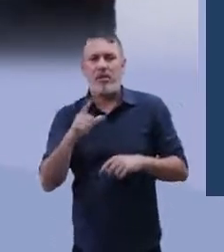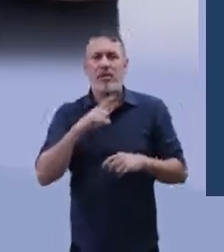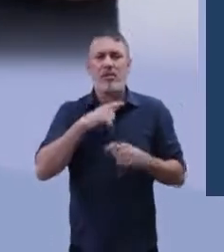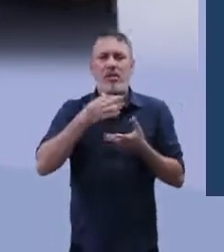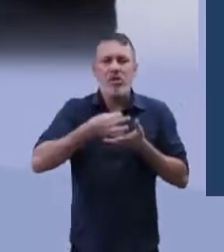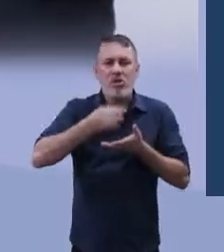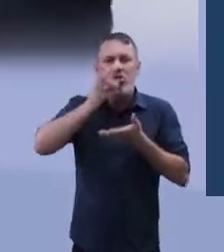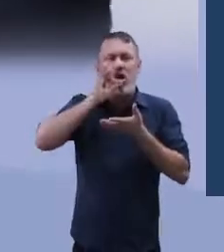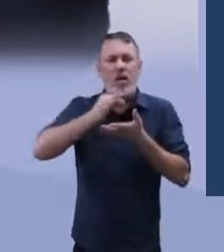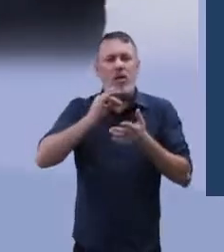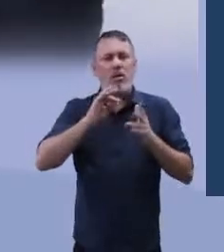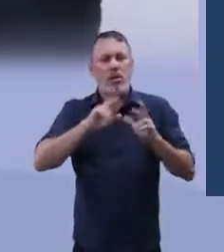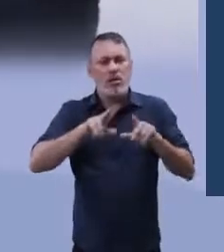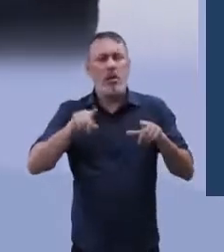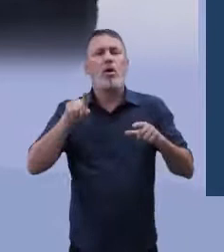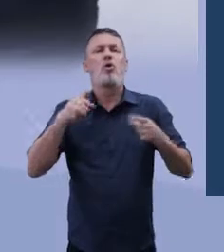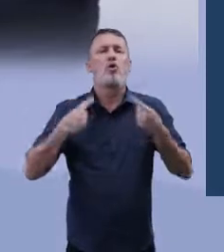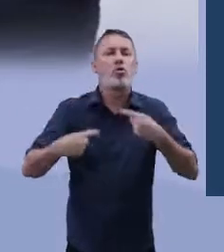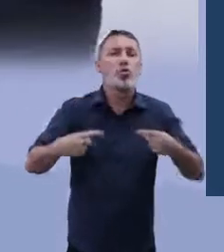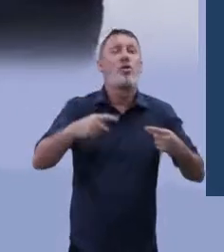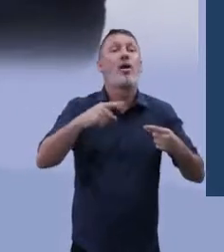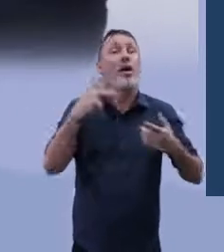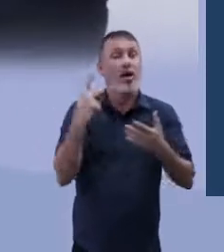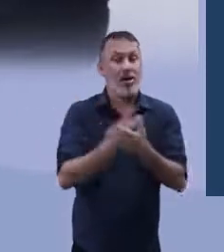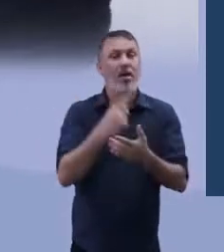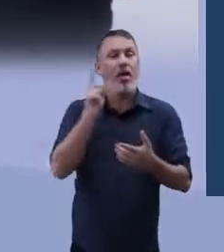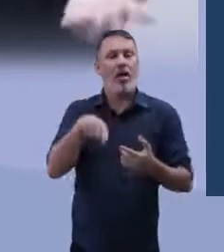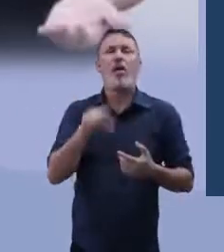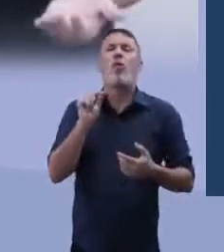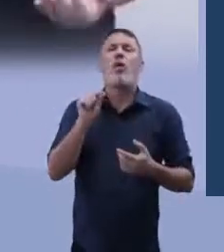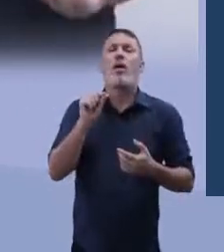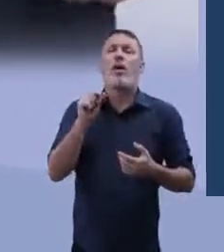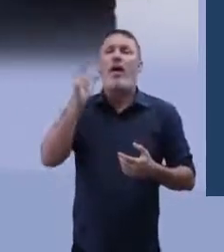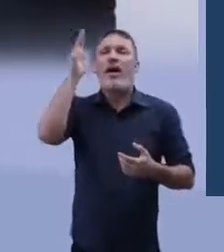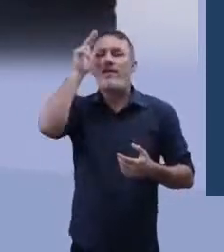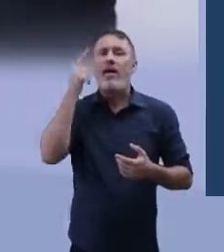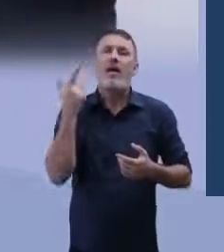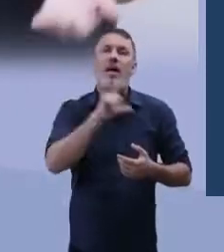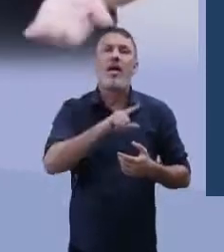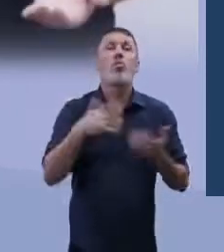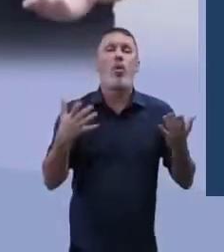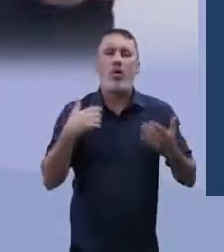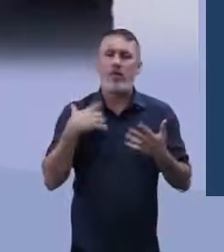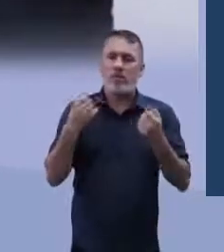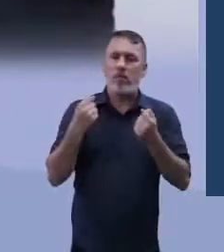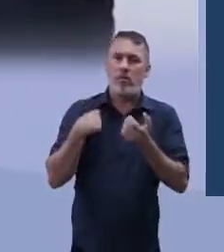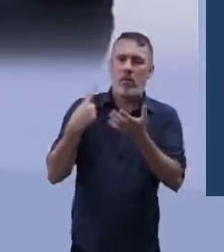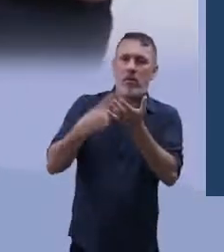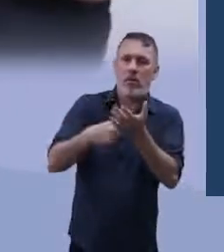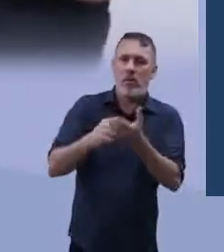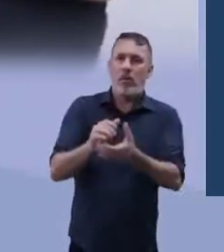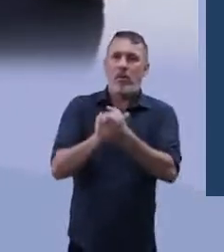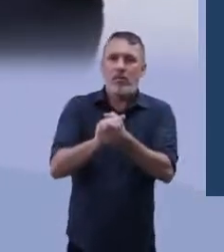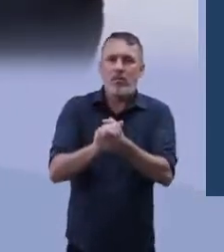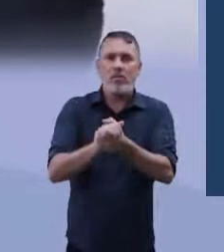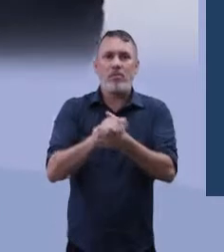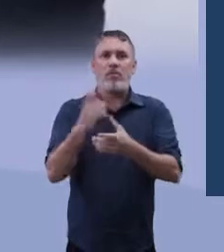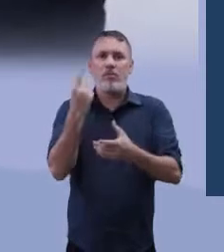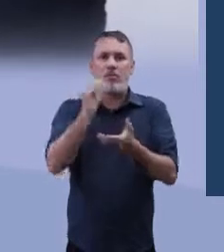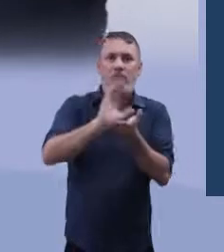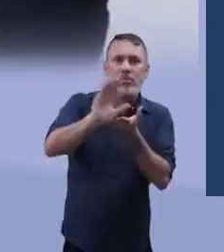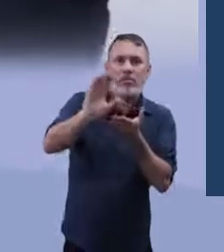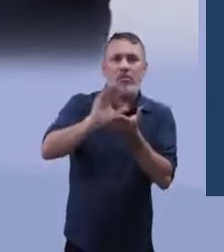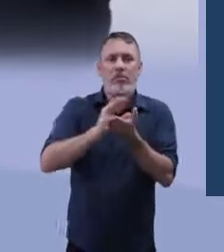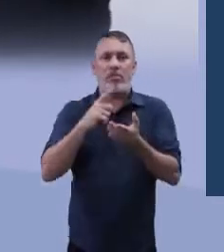pessoas bebem e ali eles discutem sobre apostas, sobre cavalos, lá em Higienópolis,